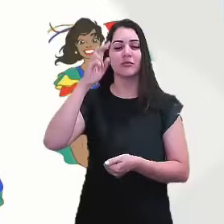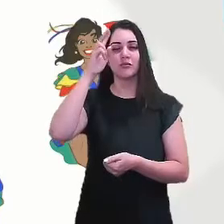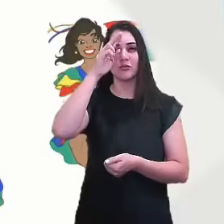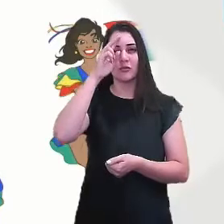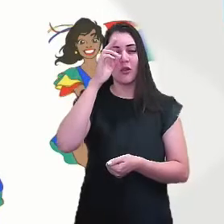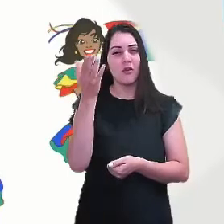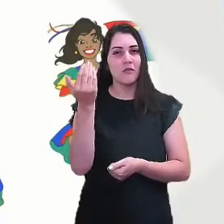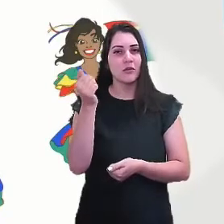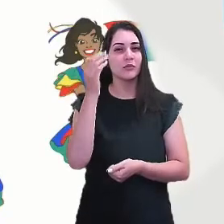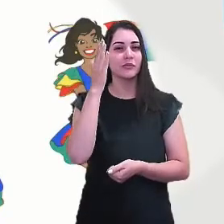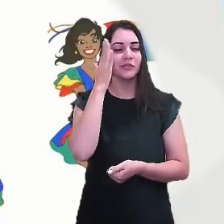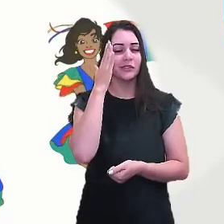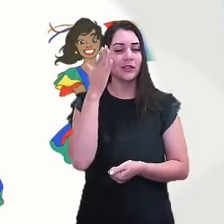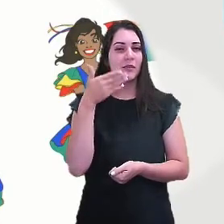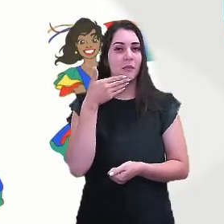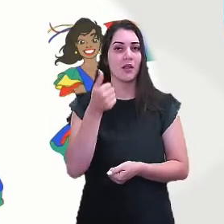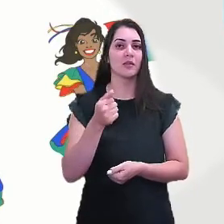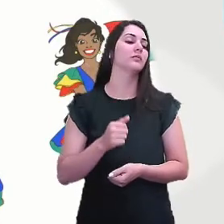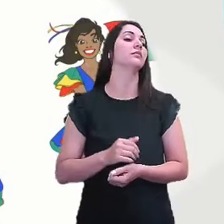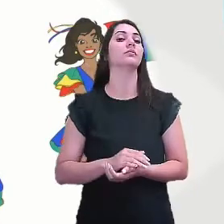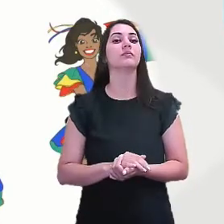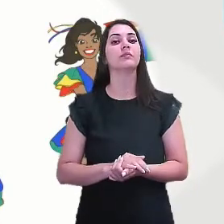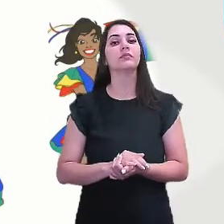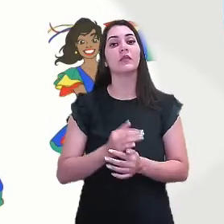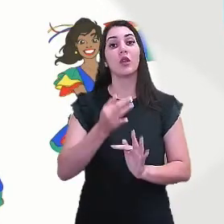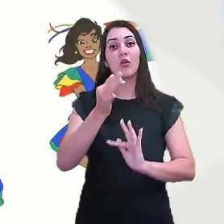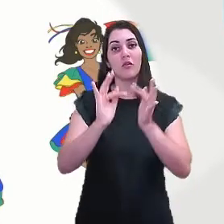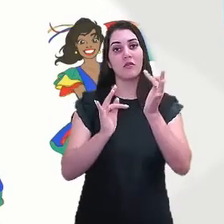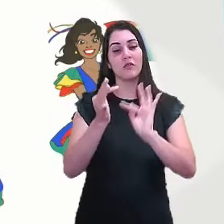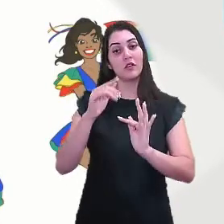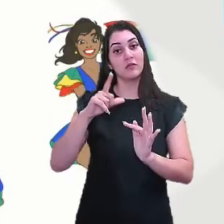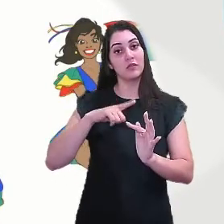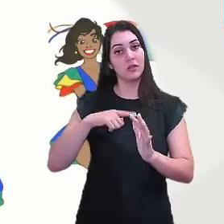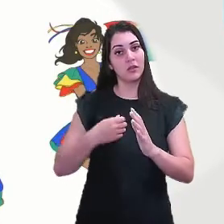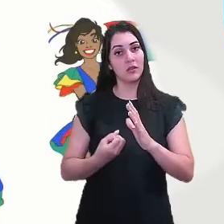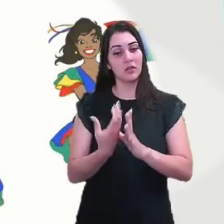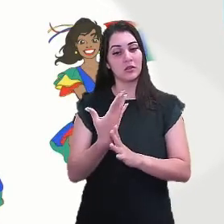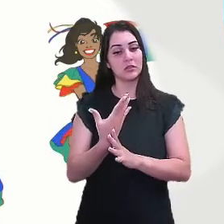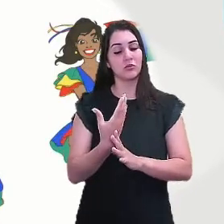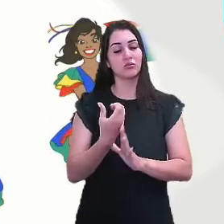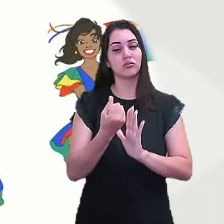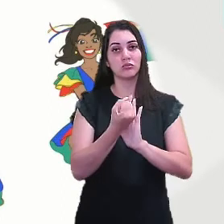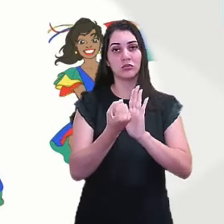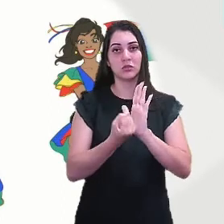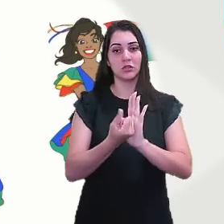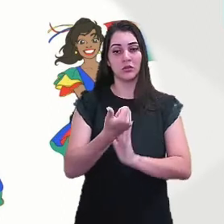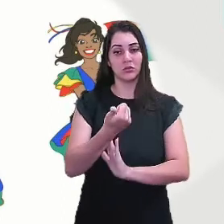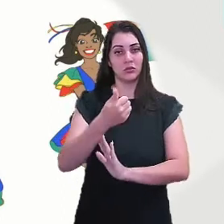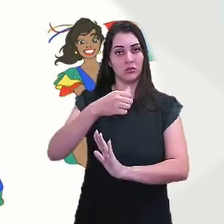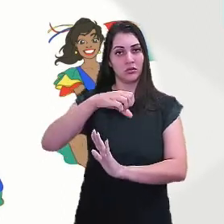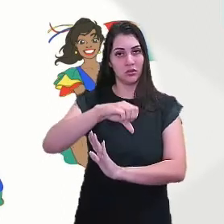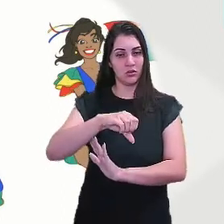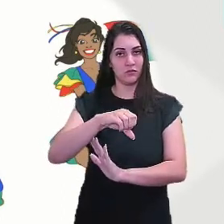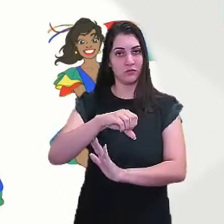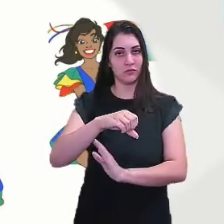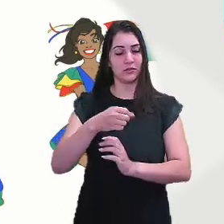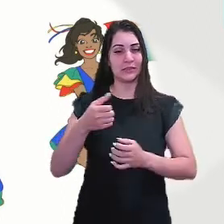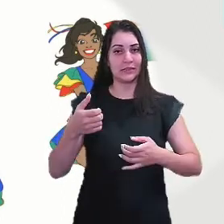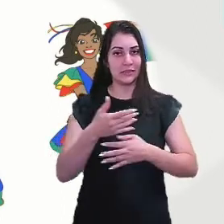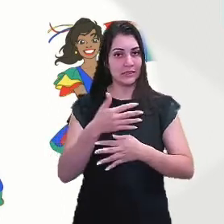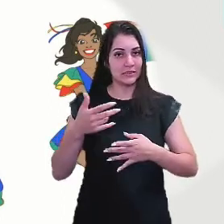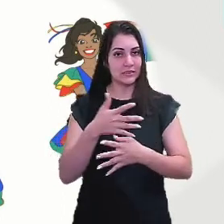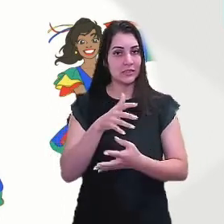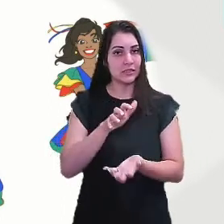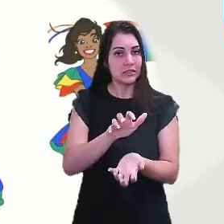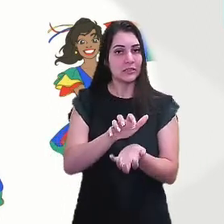melhor? O frevo tem origem, no século XIX, na cidade de Recife, em